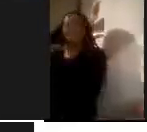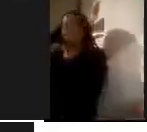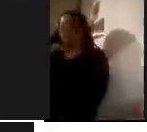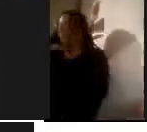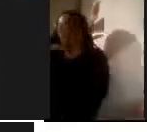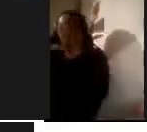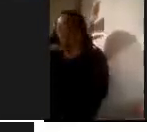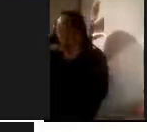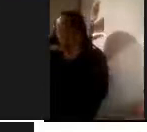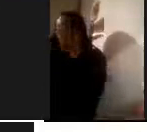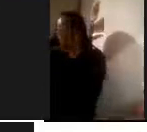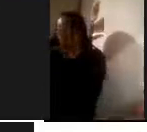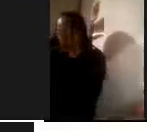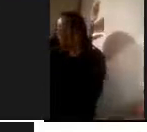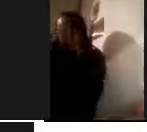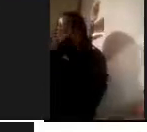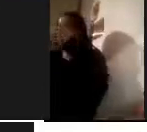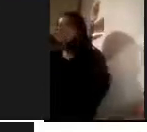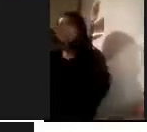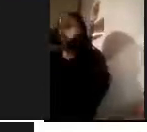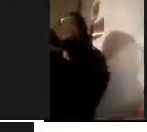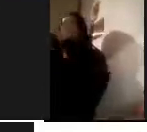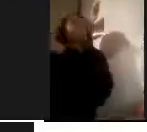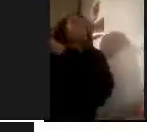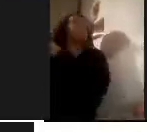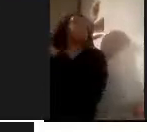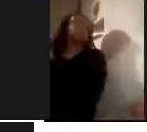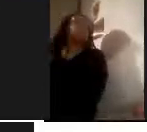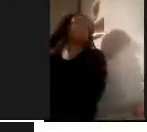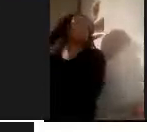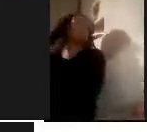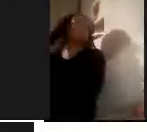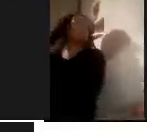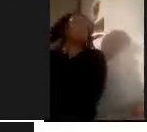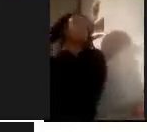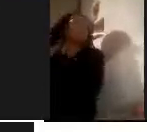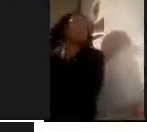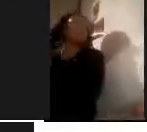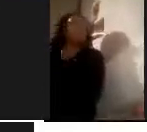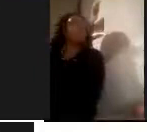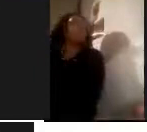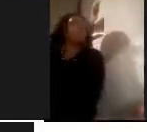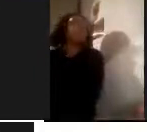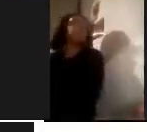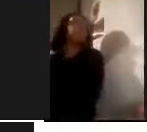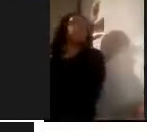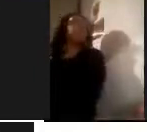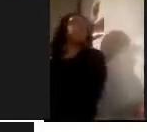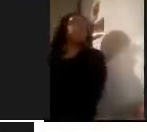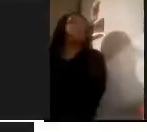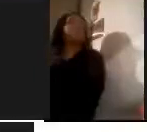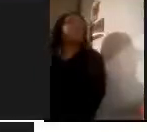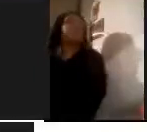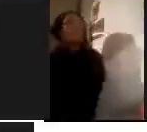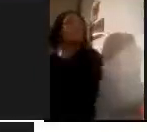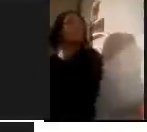por copinho? Sempre evitar a hipoglicemia. Então, assim, um bebê prematuro, será